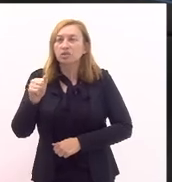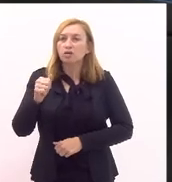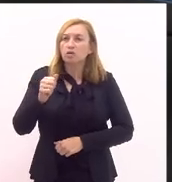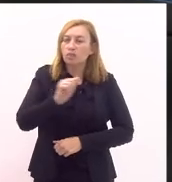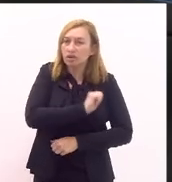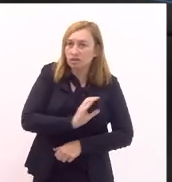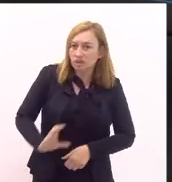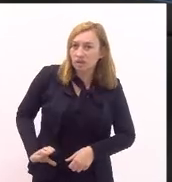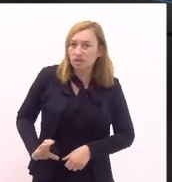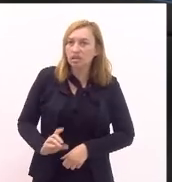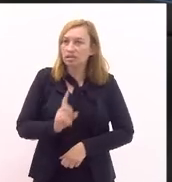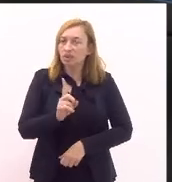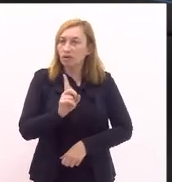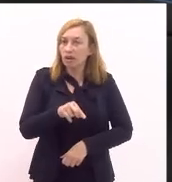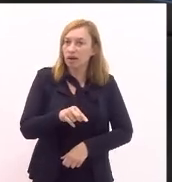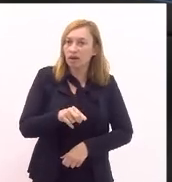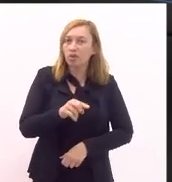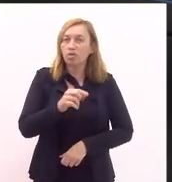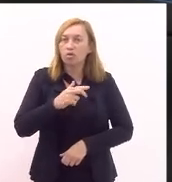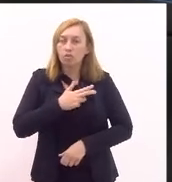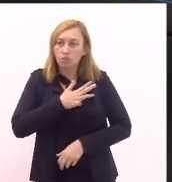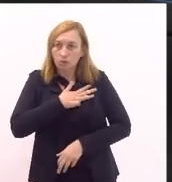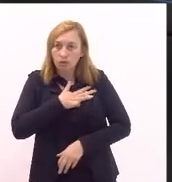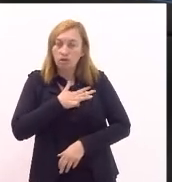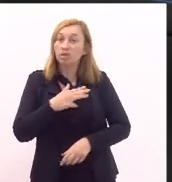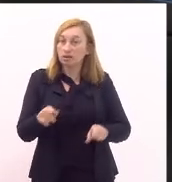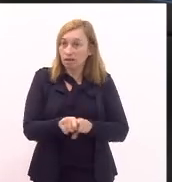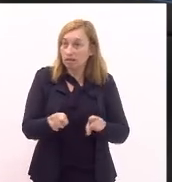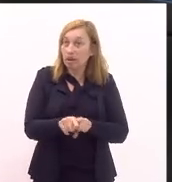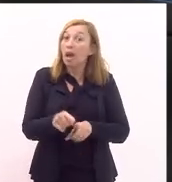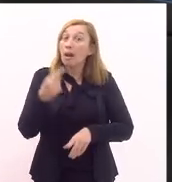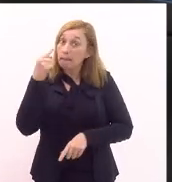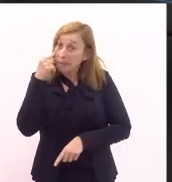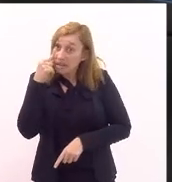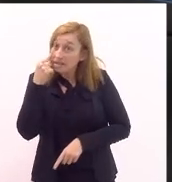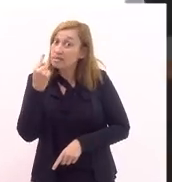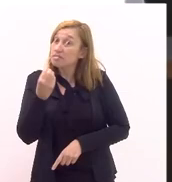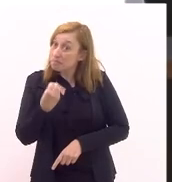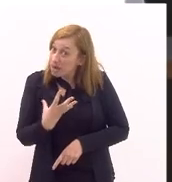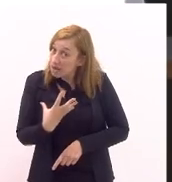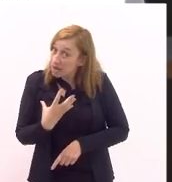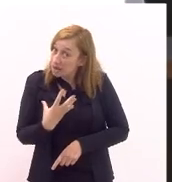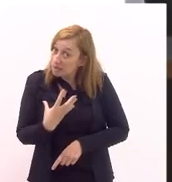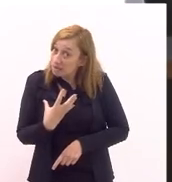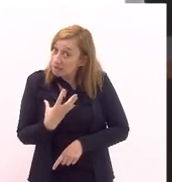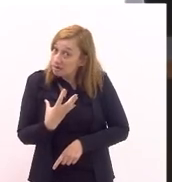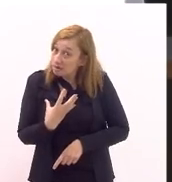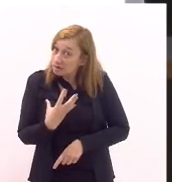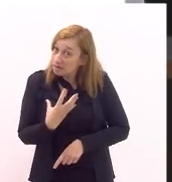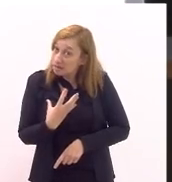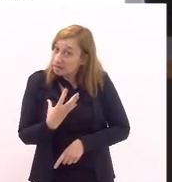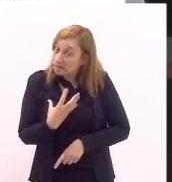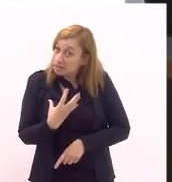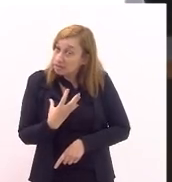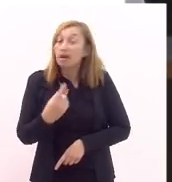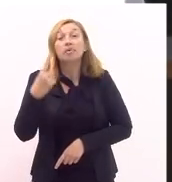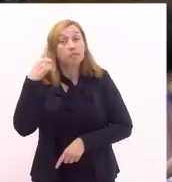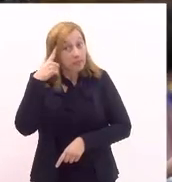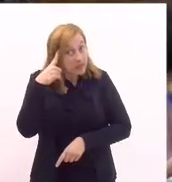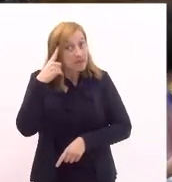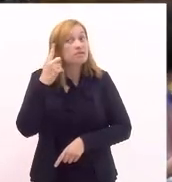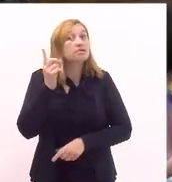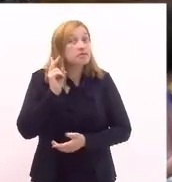candidato pense velho e pense muito bem mas